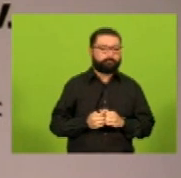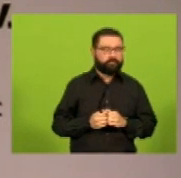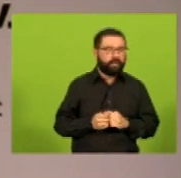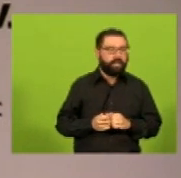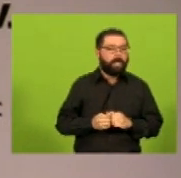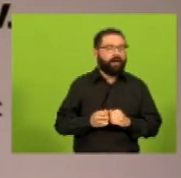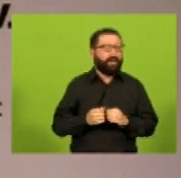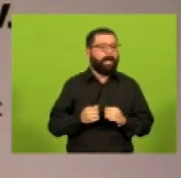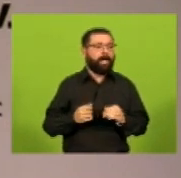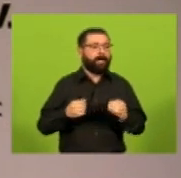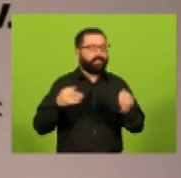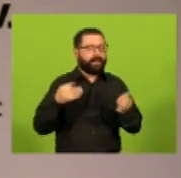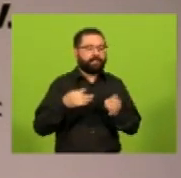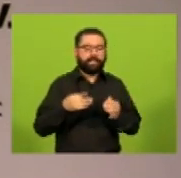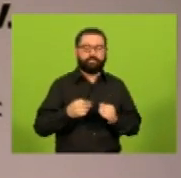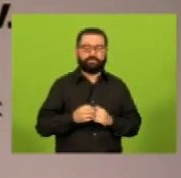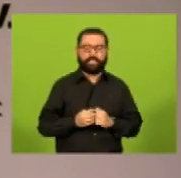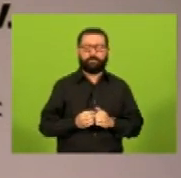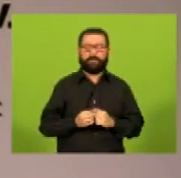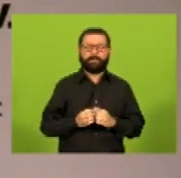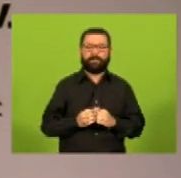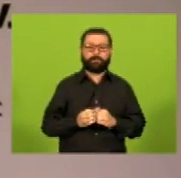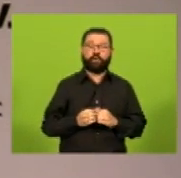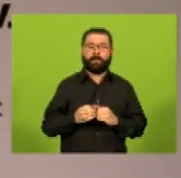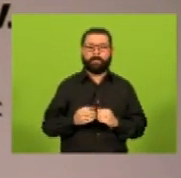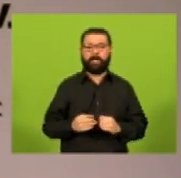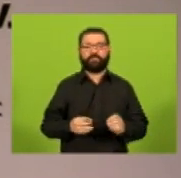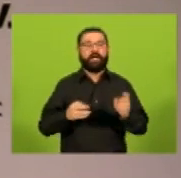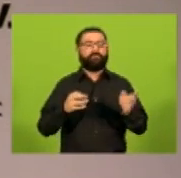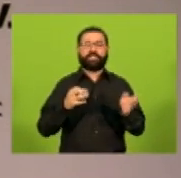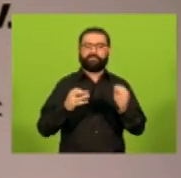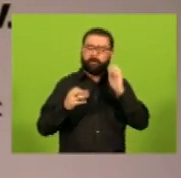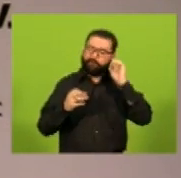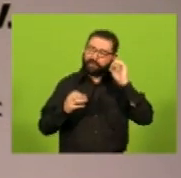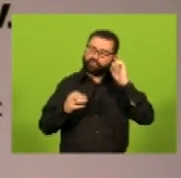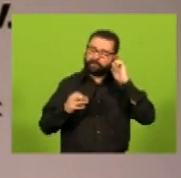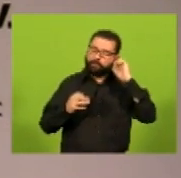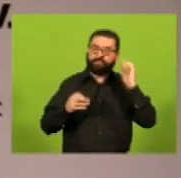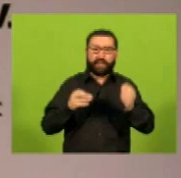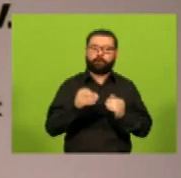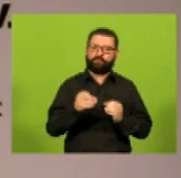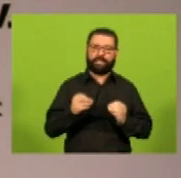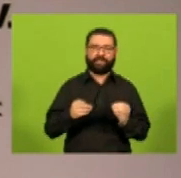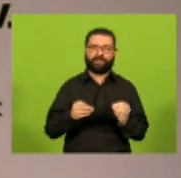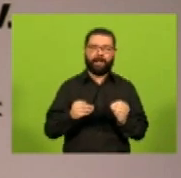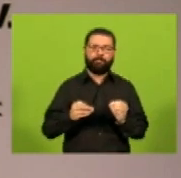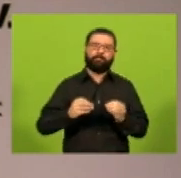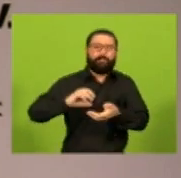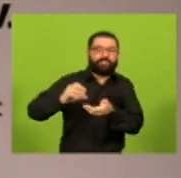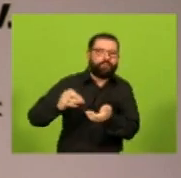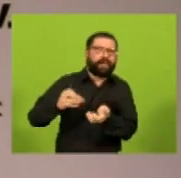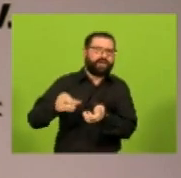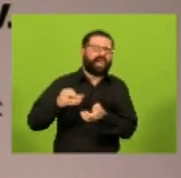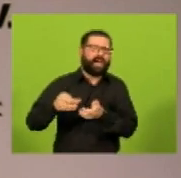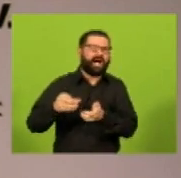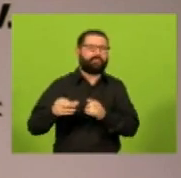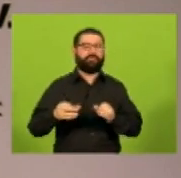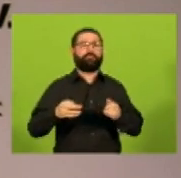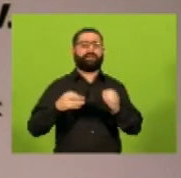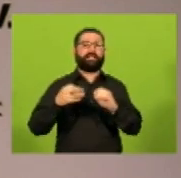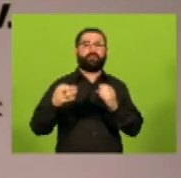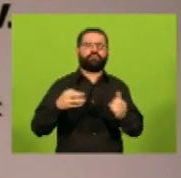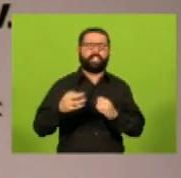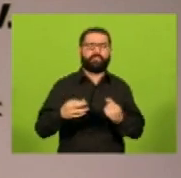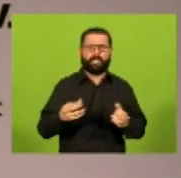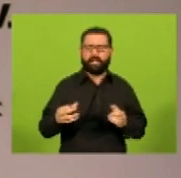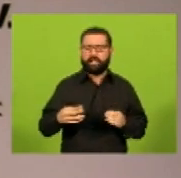né? Lá dentro, certo? Encaixados corretamente. Vocês vão ver que só tem um jeito de encaixar, para você não encaixar errado,